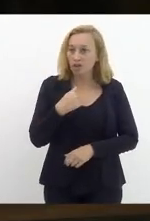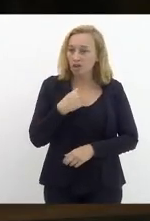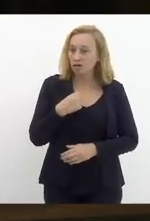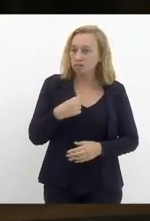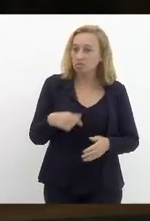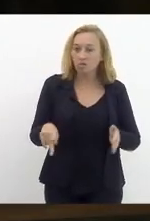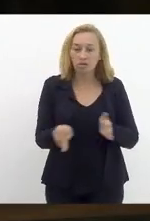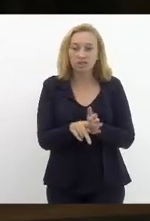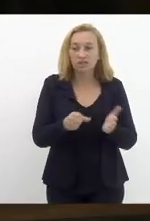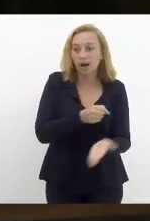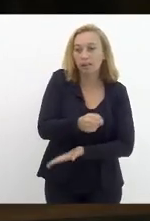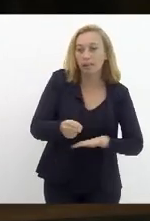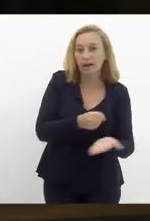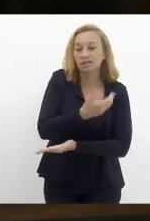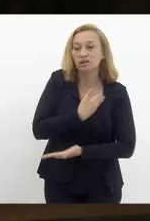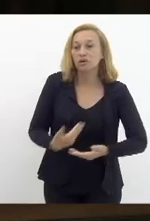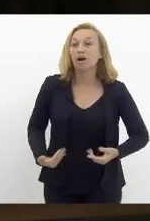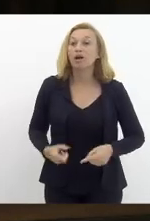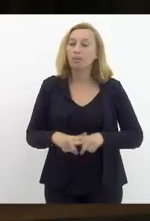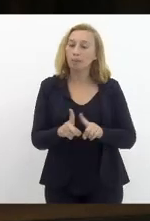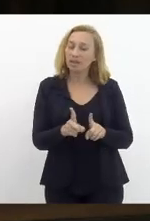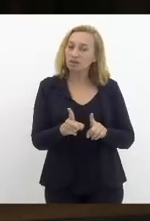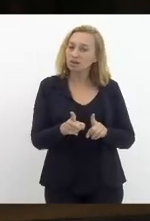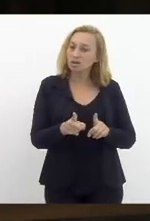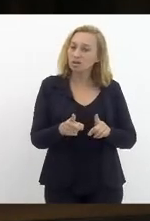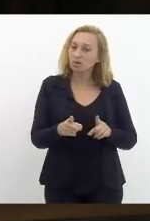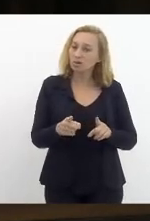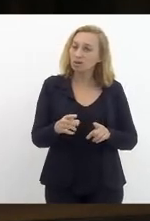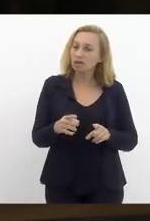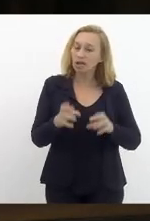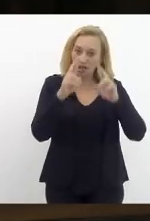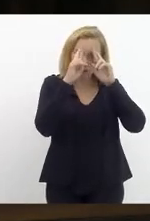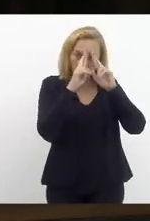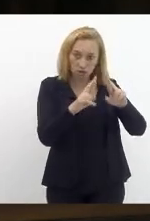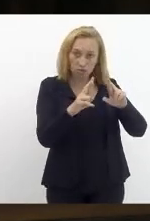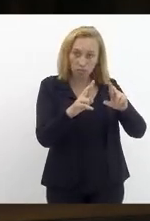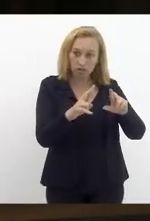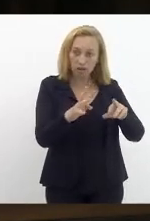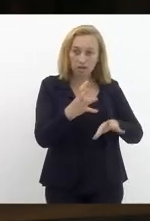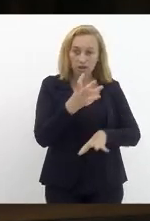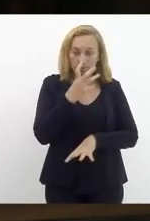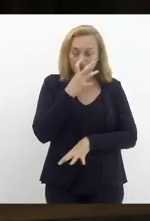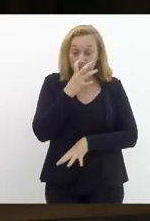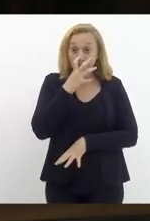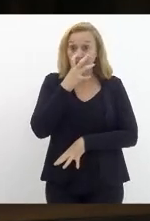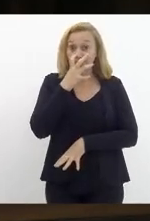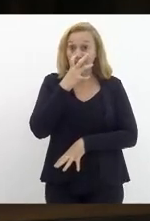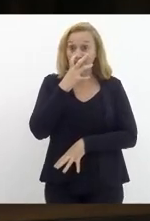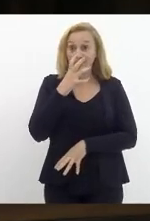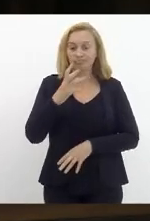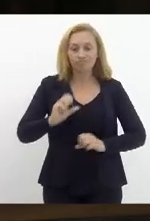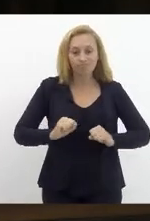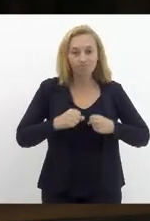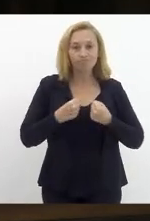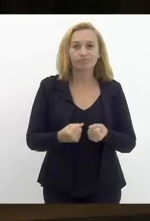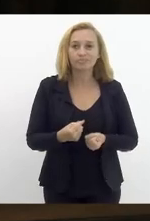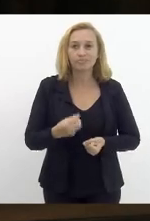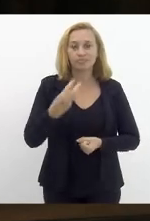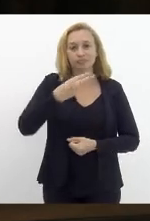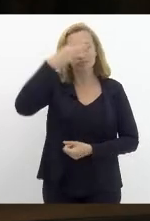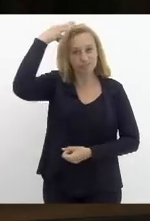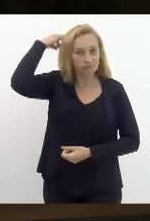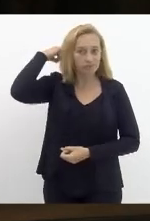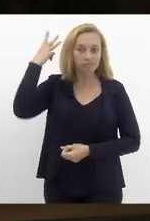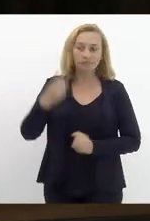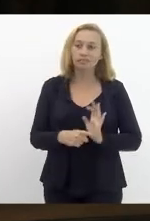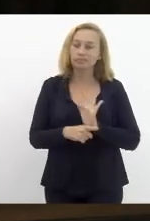do governo, né? Mas eu tenho um profundo respeito pelo empenho que o deputado Márcio Pacheco tem em atender.